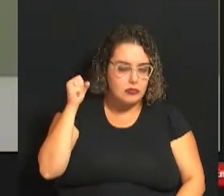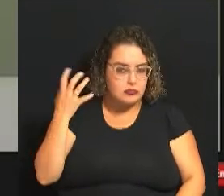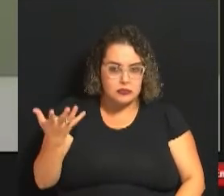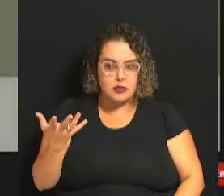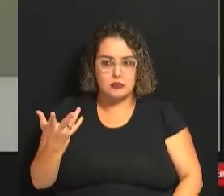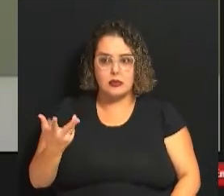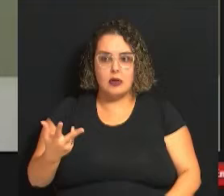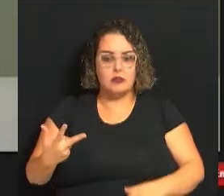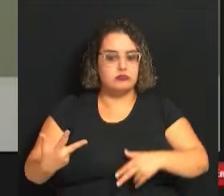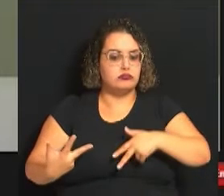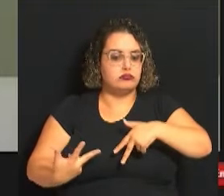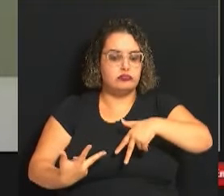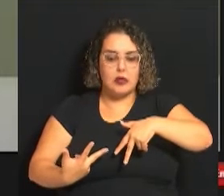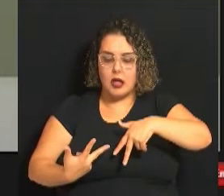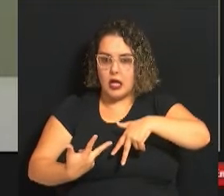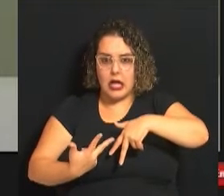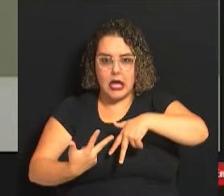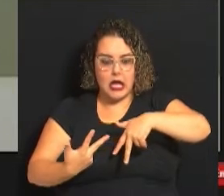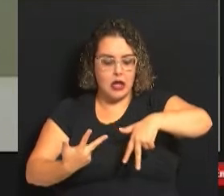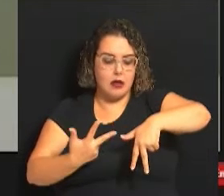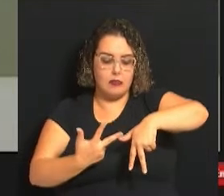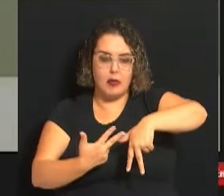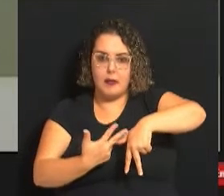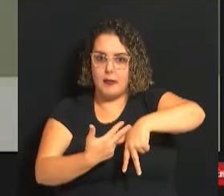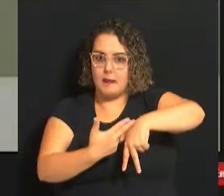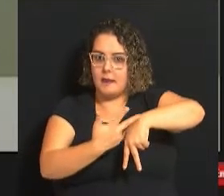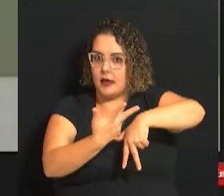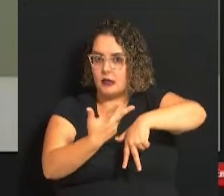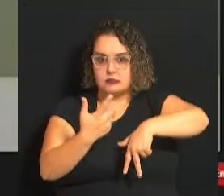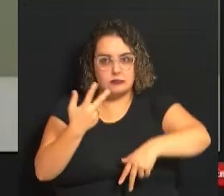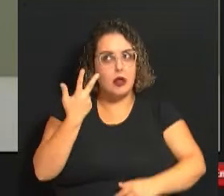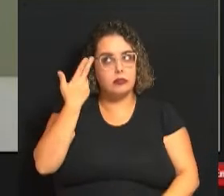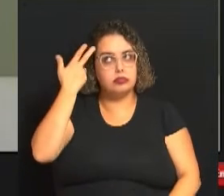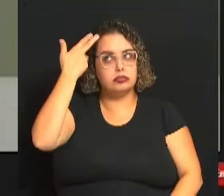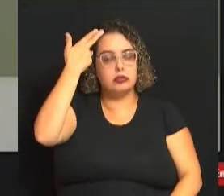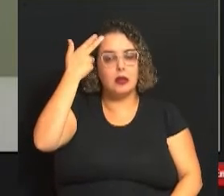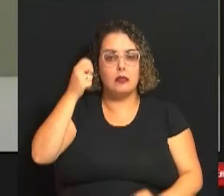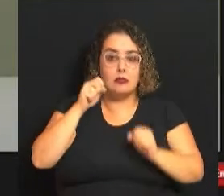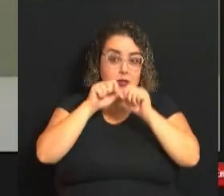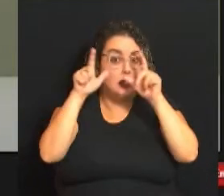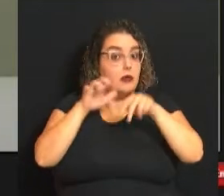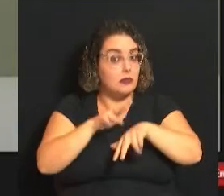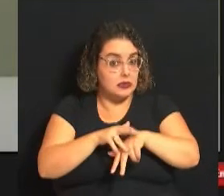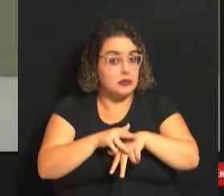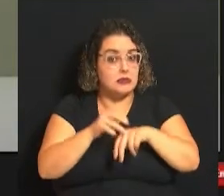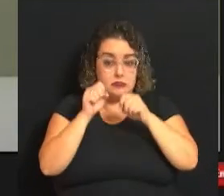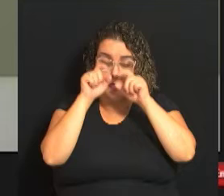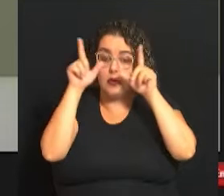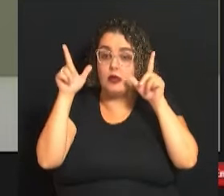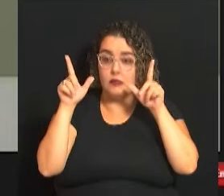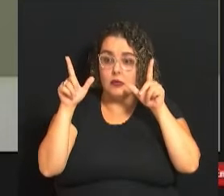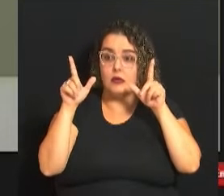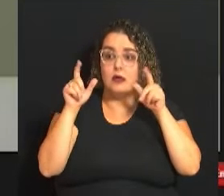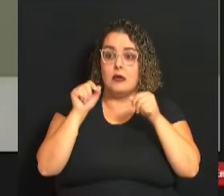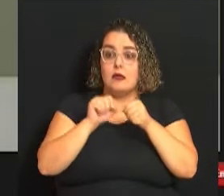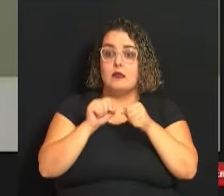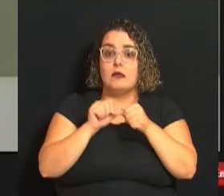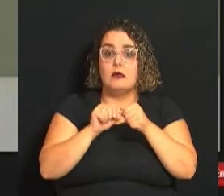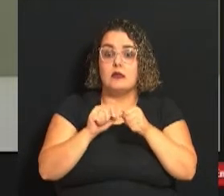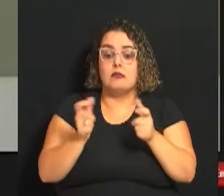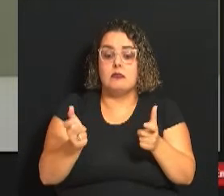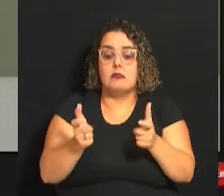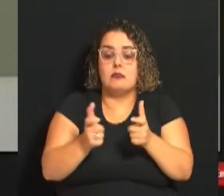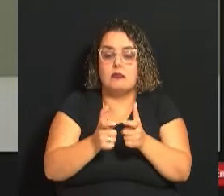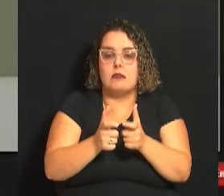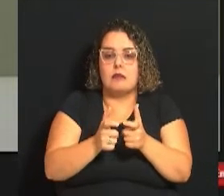cirurgias com o paciente acordado. Isso faz reduzir as sequelas